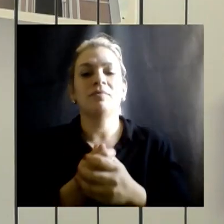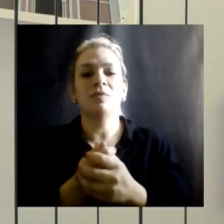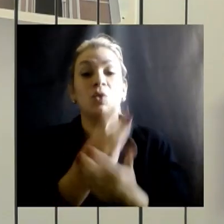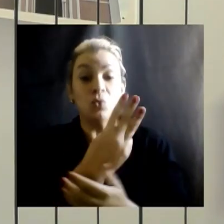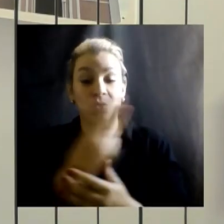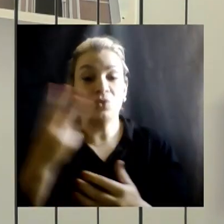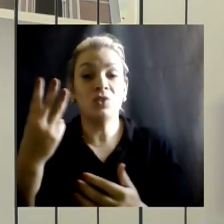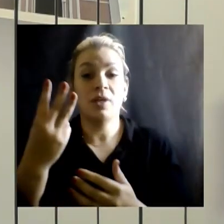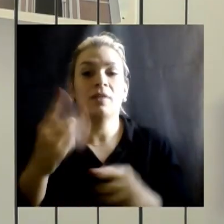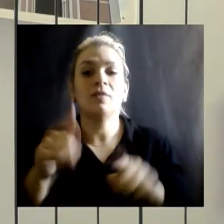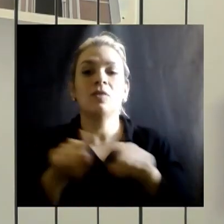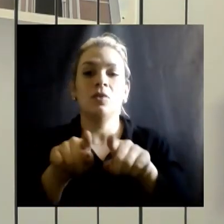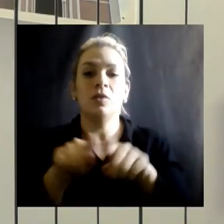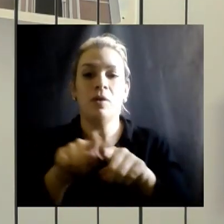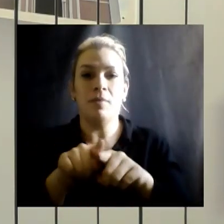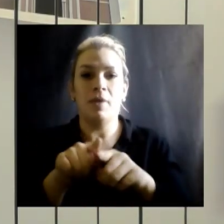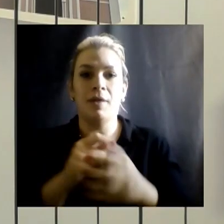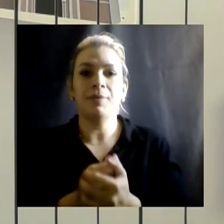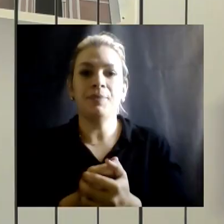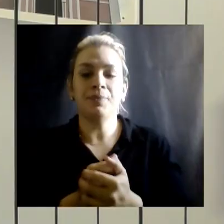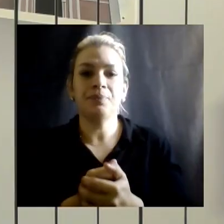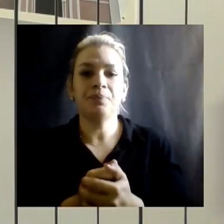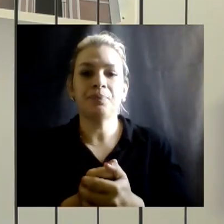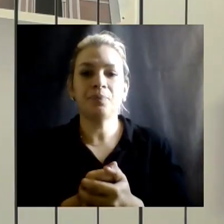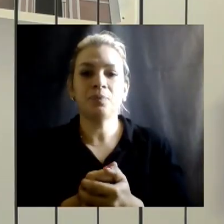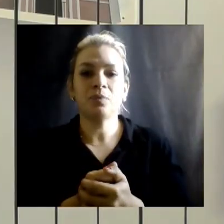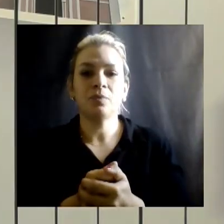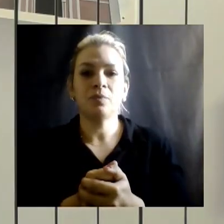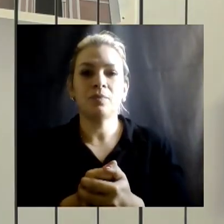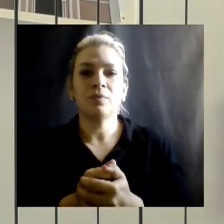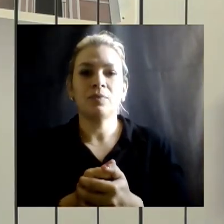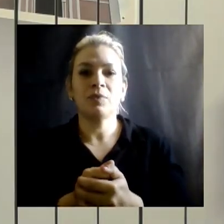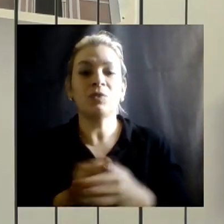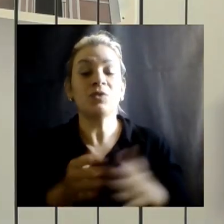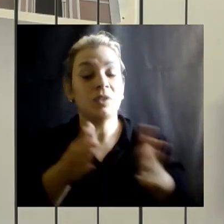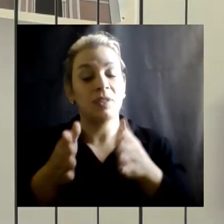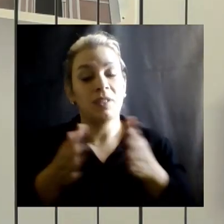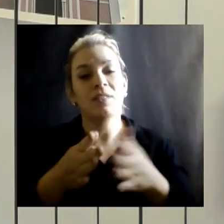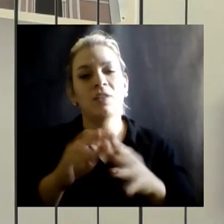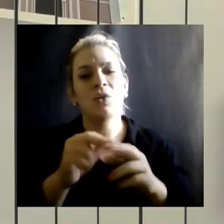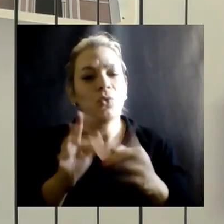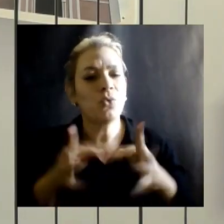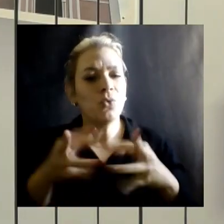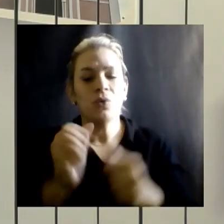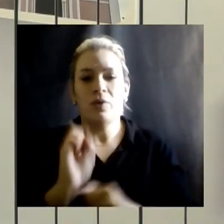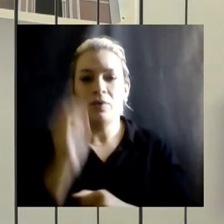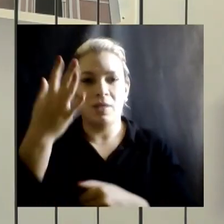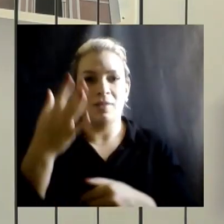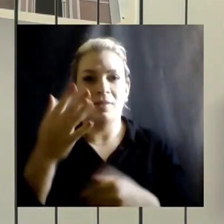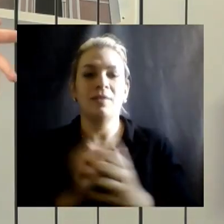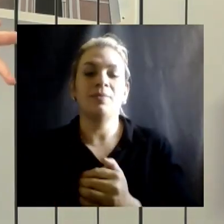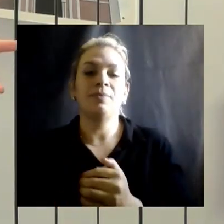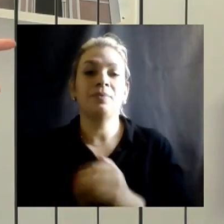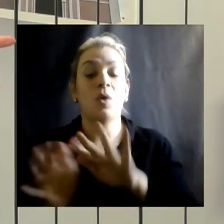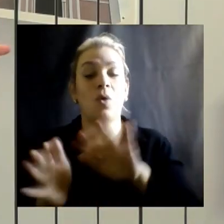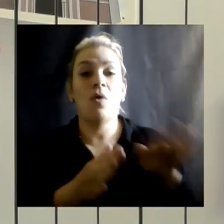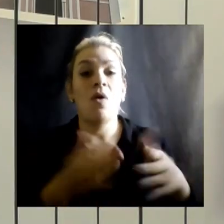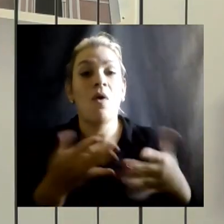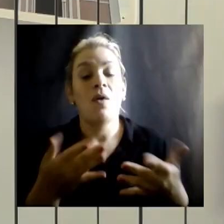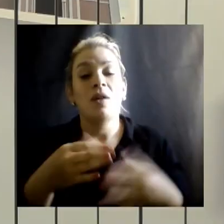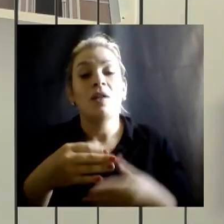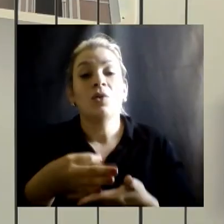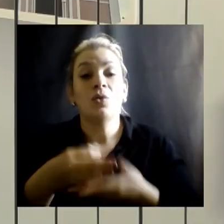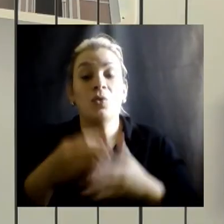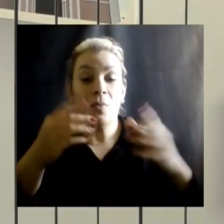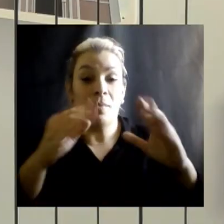campinas.sp.leg.br e aí você tem acesso ao que acontece aqui. Bom, e olha só, uma cafeteria de Campinas recebeu o diploma